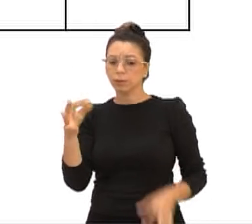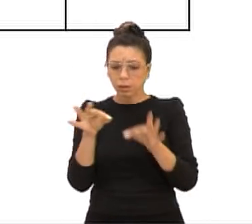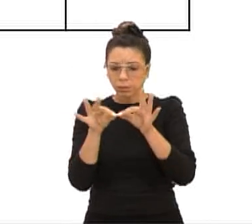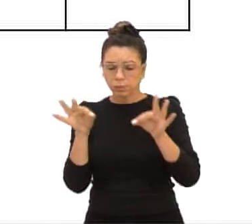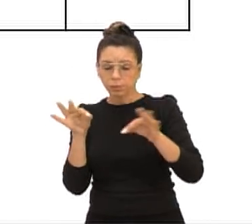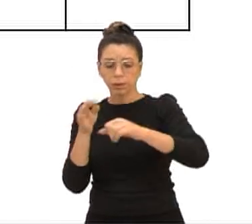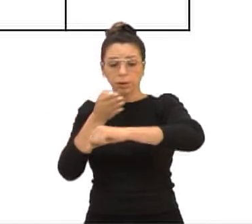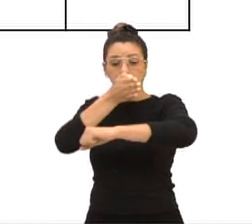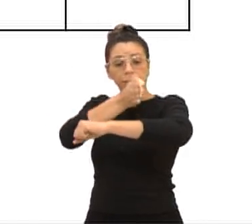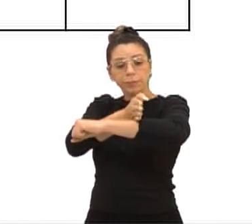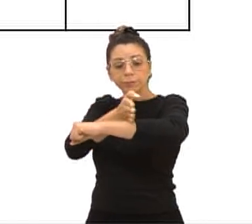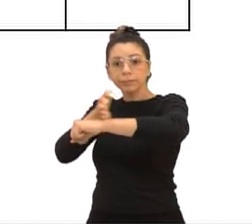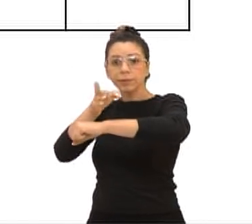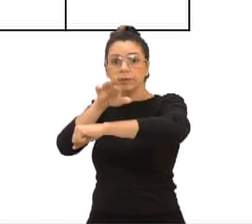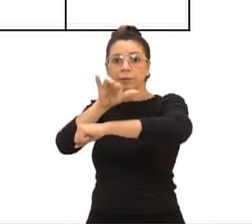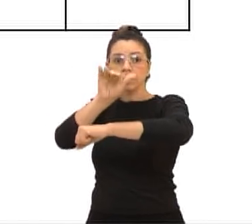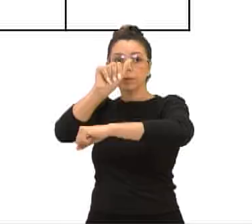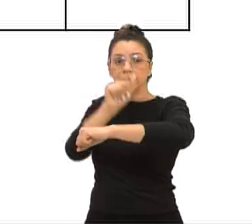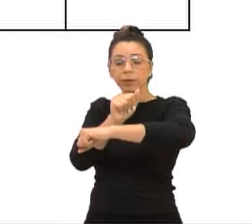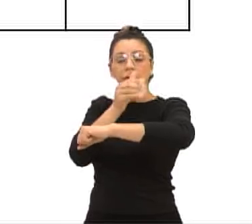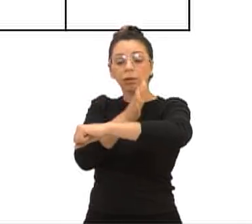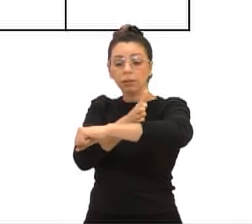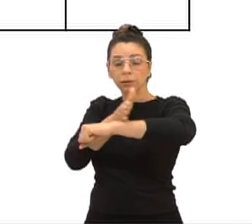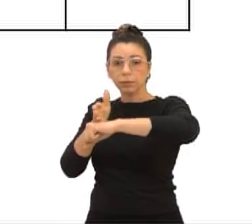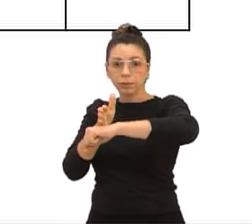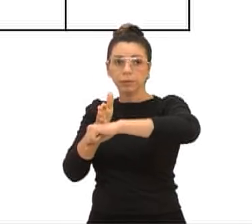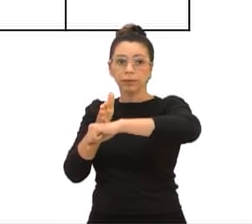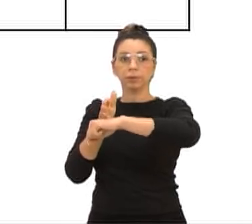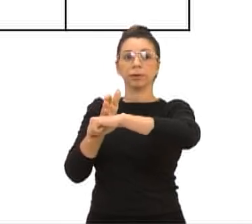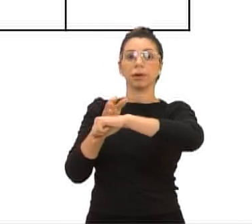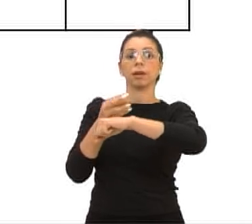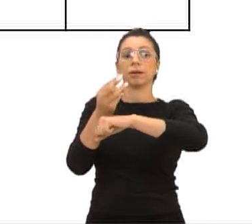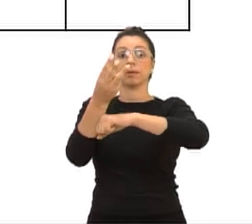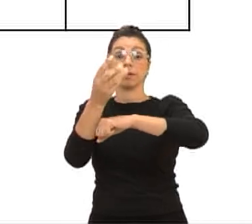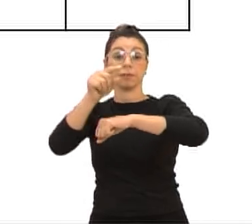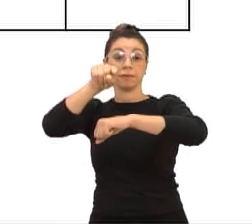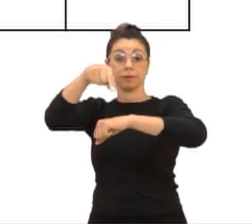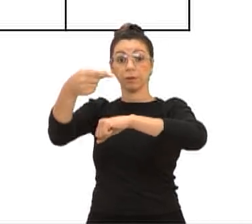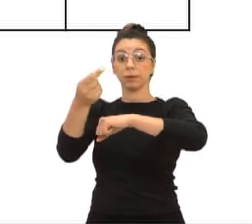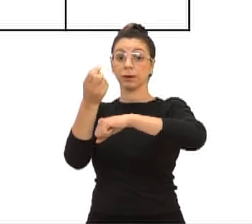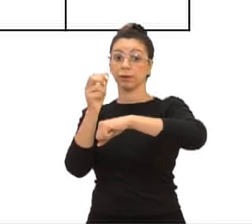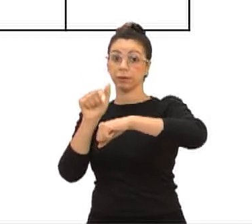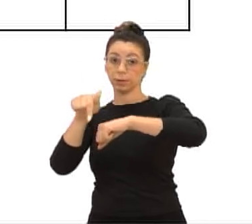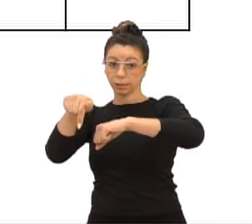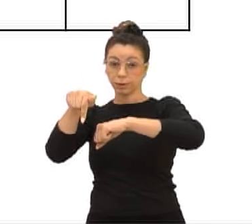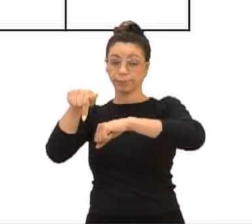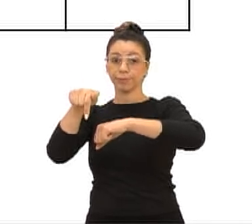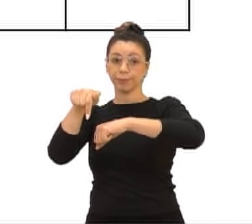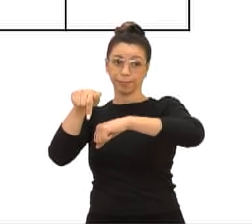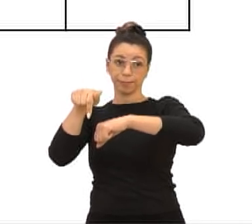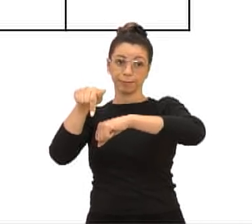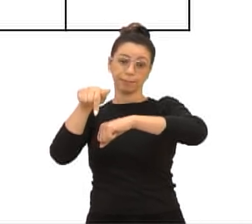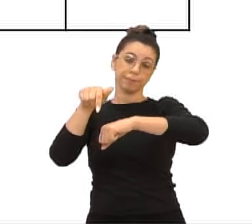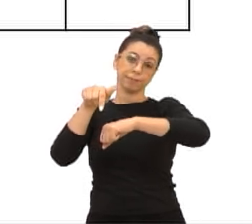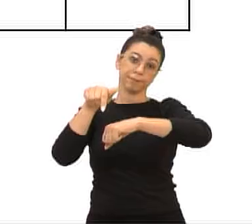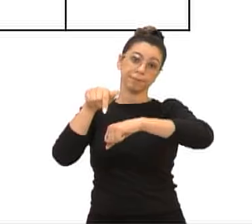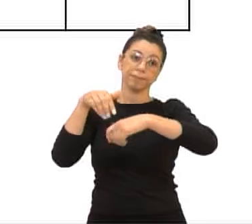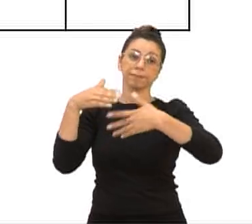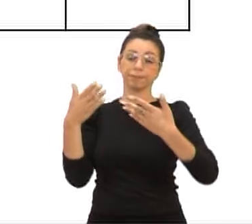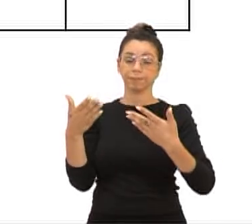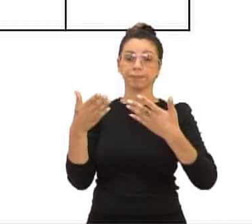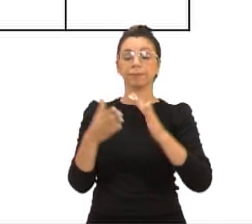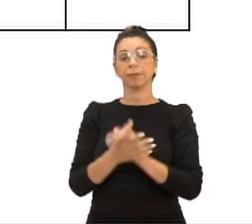a metade do diâmetro. A metade de 7,4 é 3,7, ok?